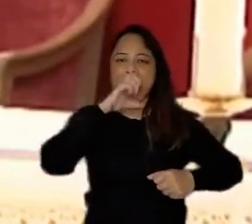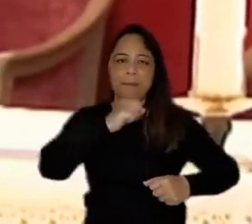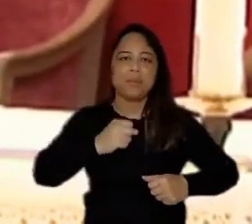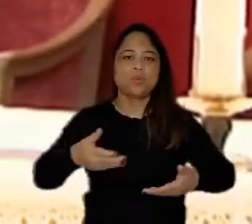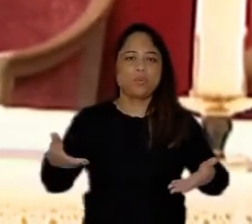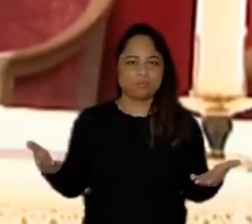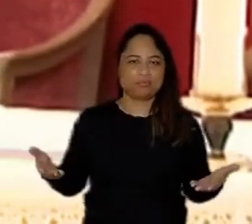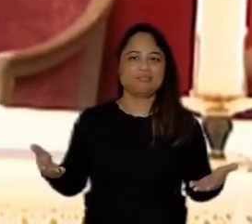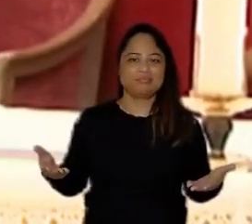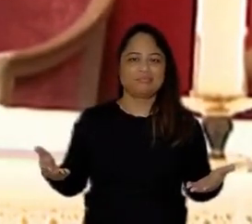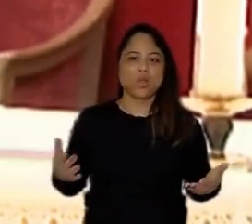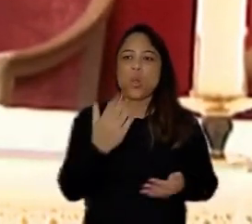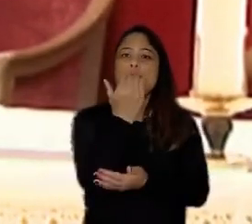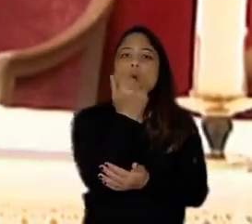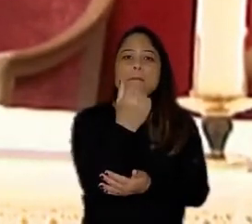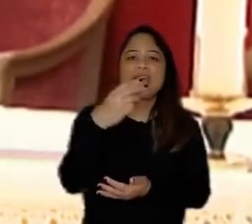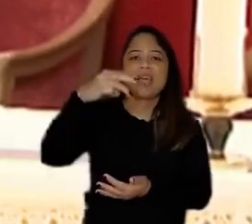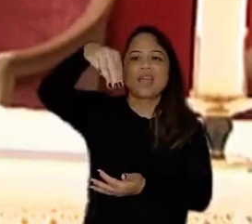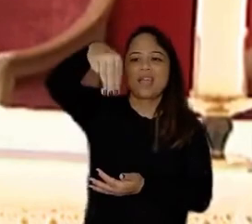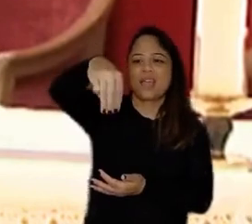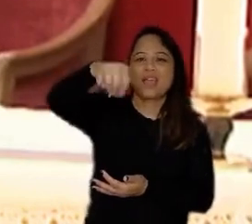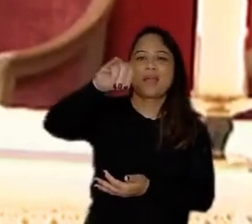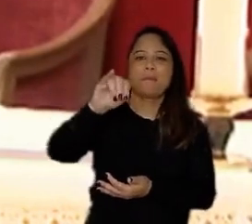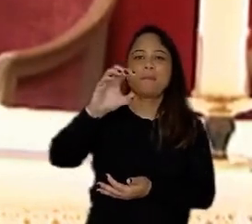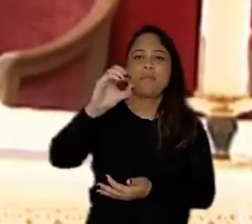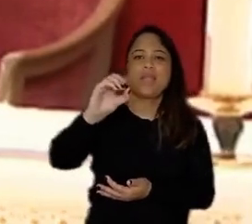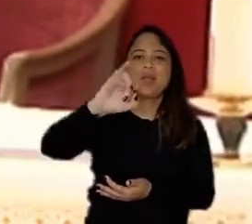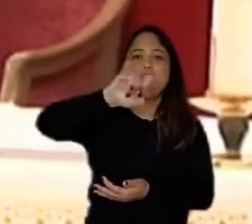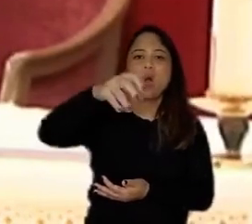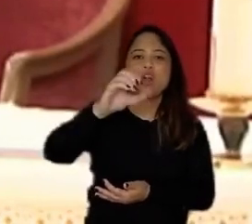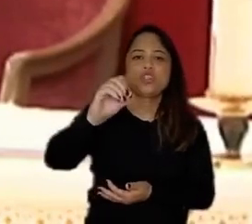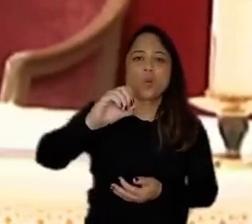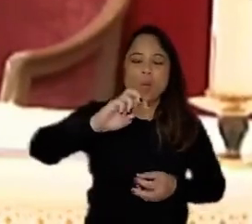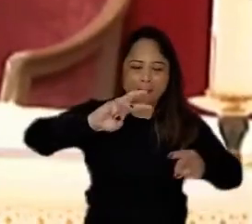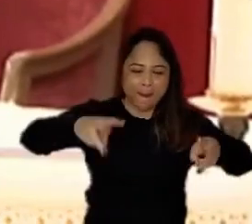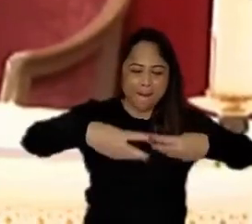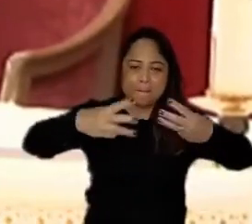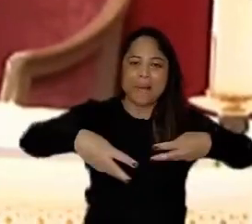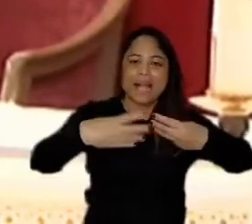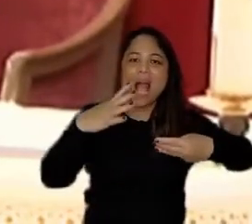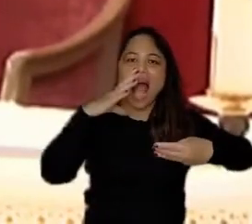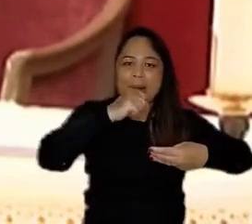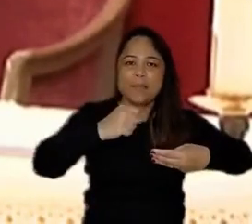Você que é viciado em miojo aí, como é que você vai conquistar coisas espirituais? 3 minutos está pronto?